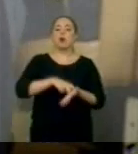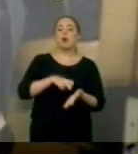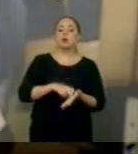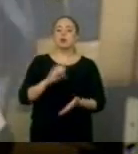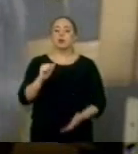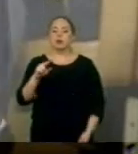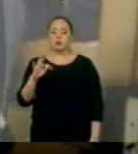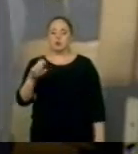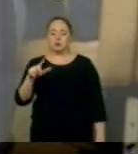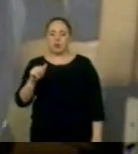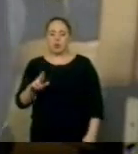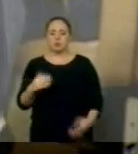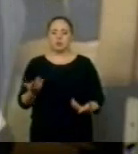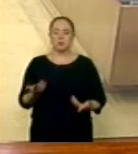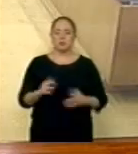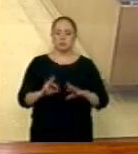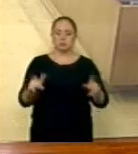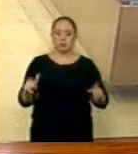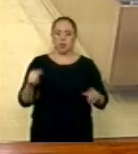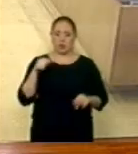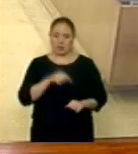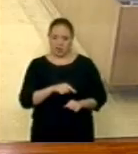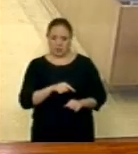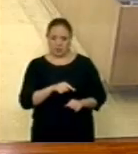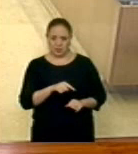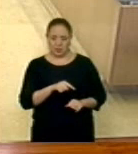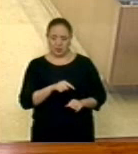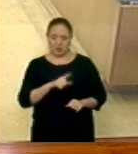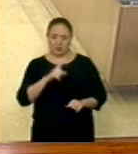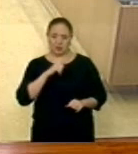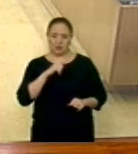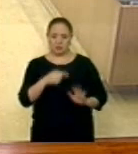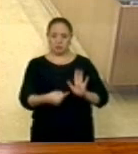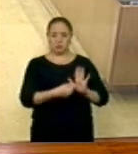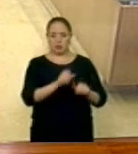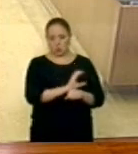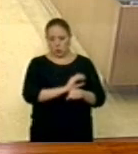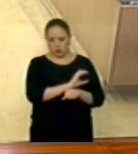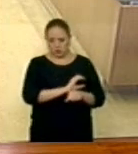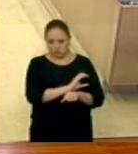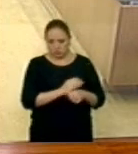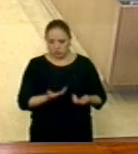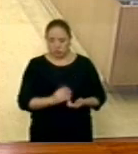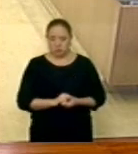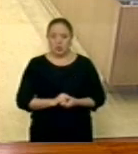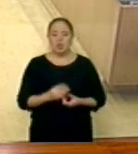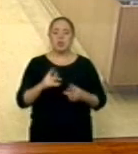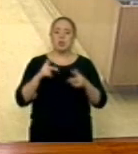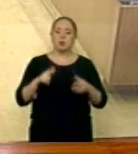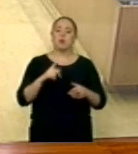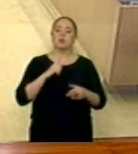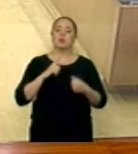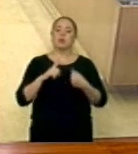cautelares, distintas, portanto, dessas ou dessa prevista expressamente na Constituição da República, tal como previsto no